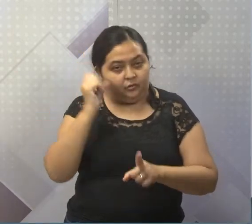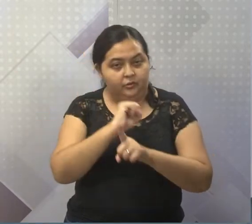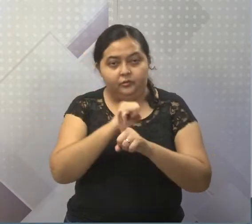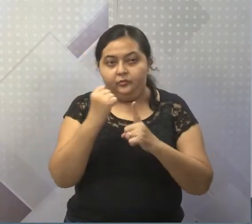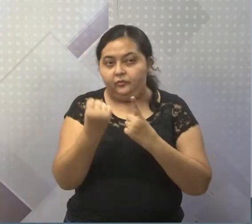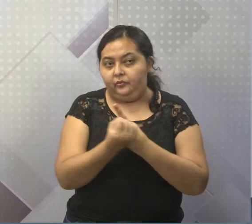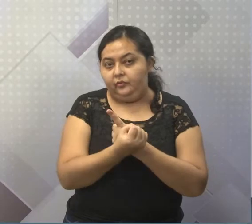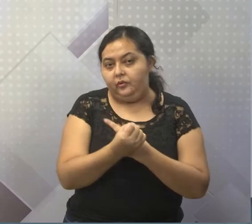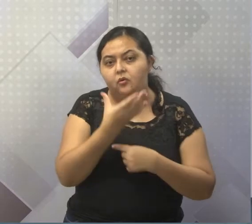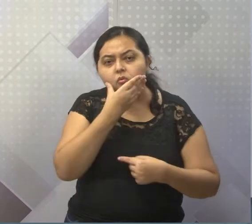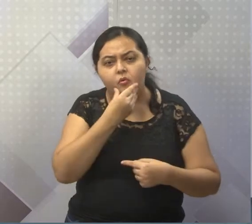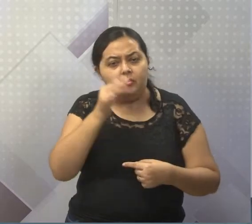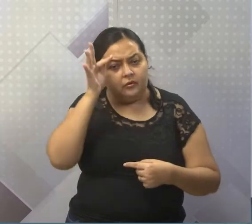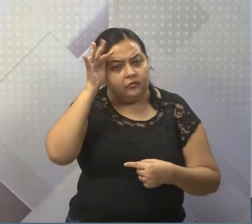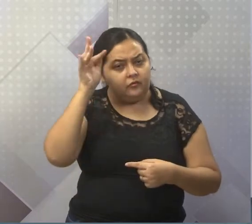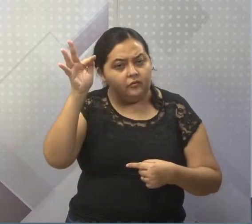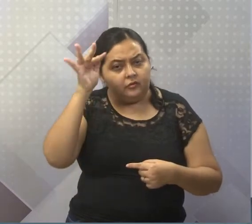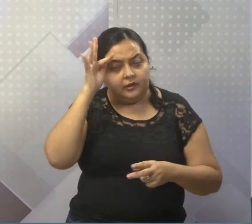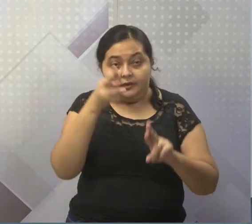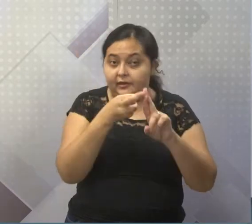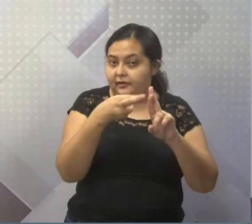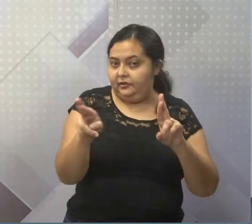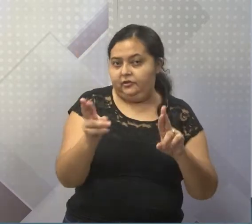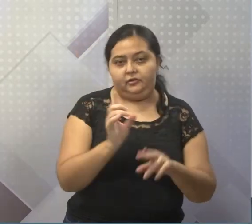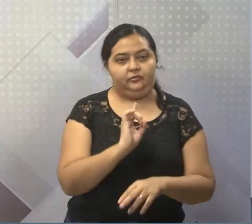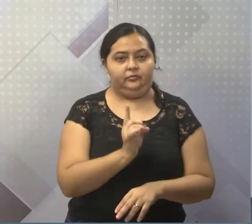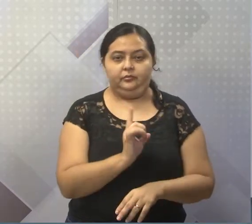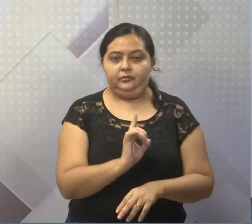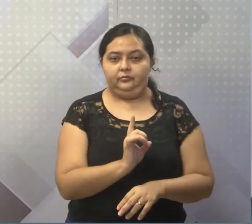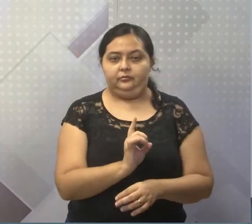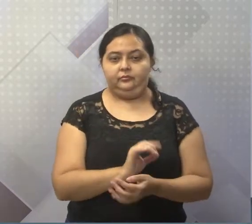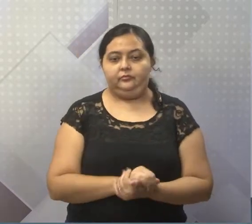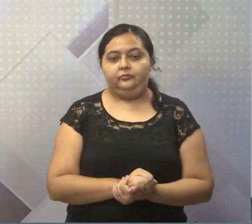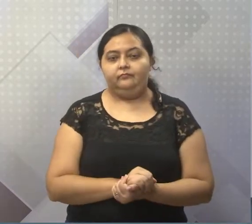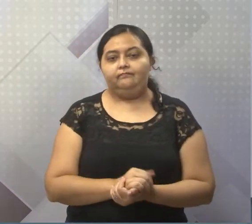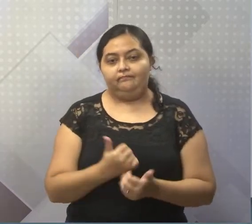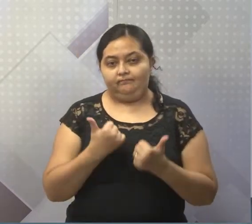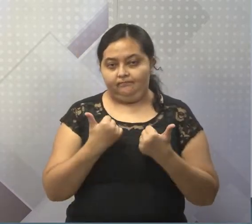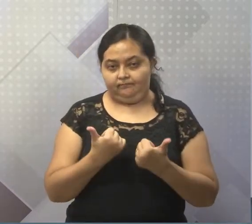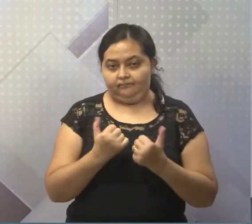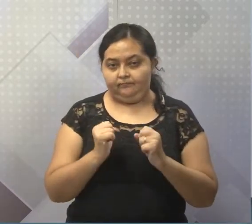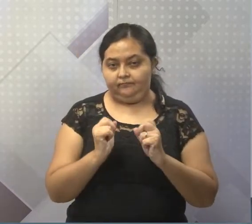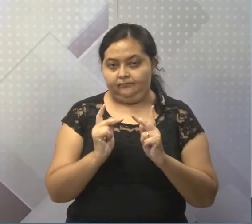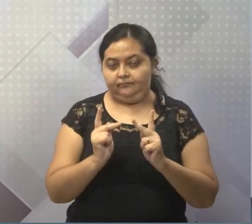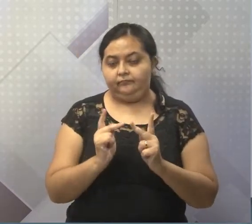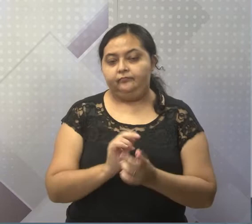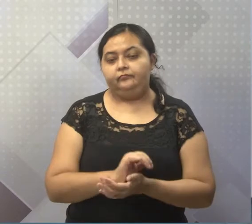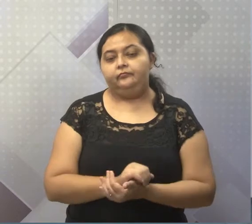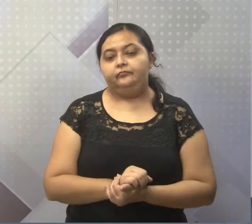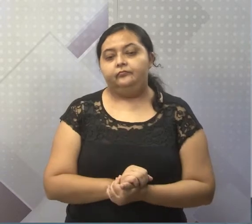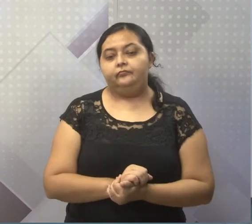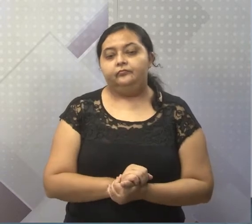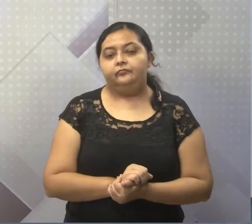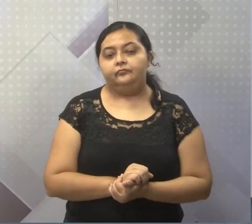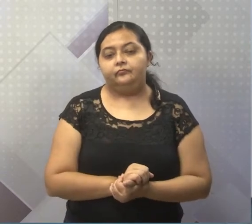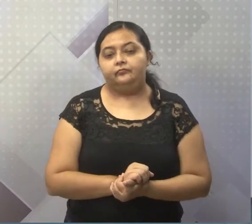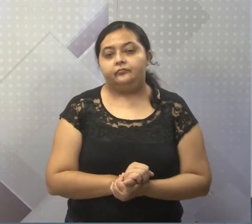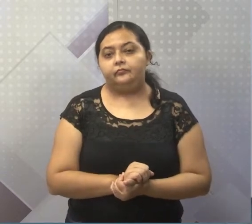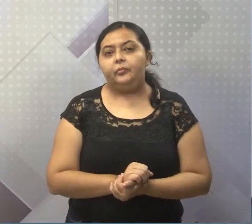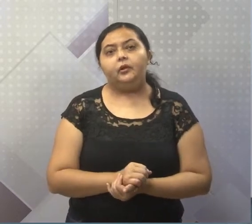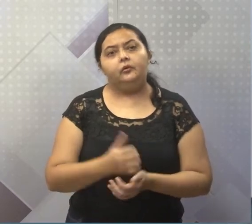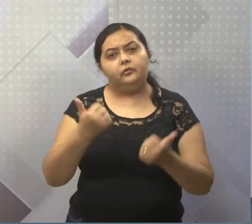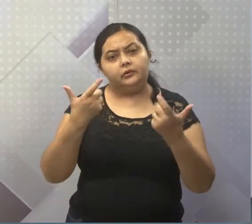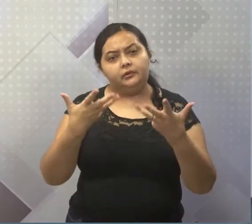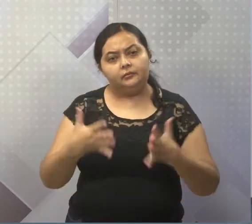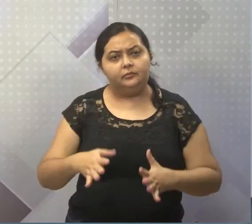tá e o filósofo que tá pensando né e não a religião em si beleza outra coisa também que ele fala também